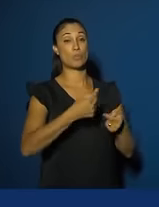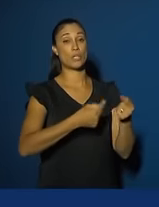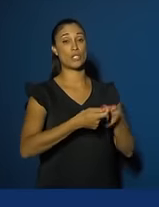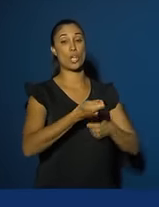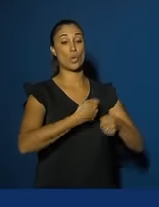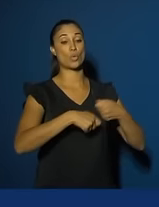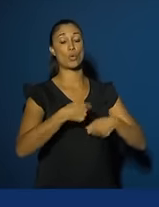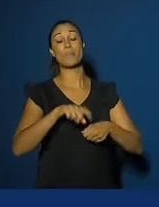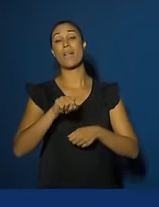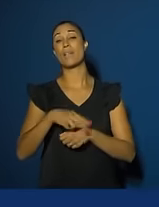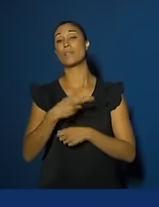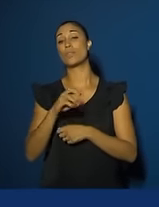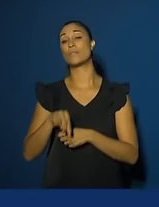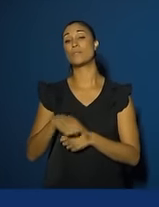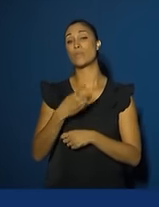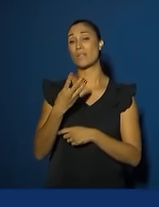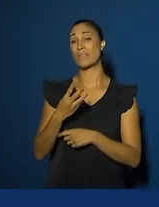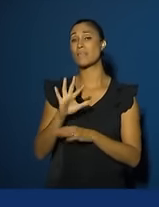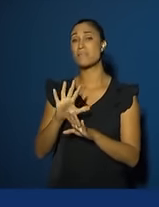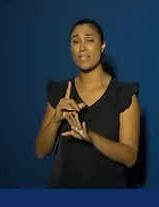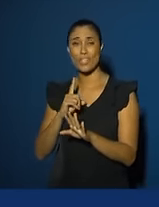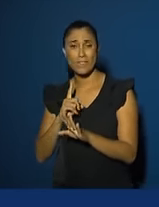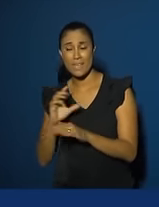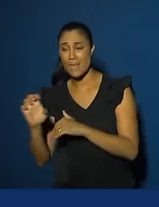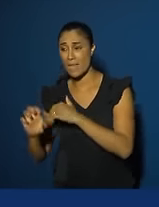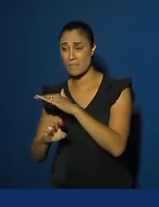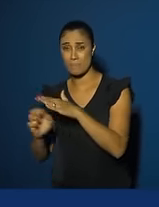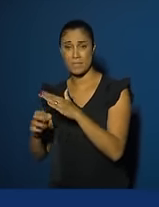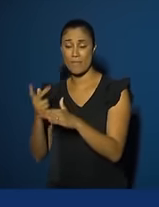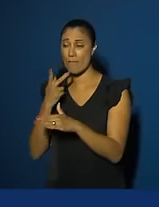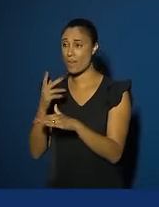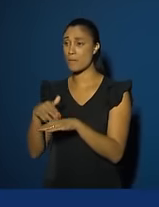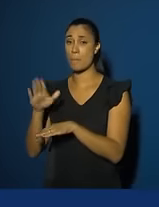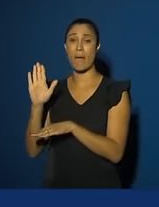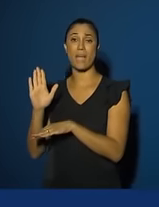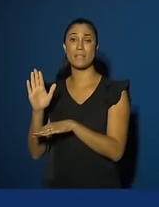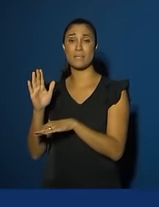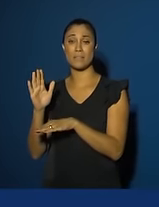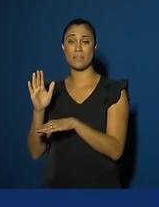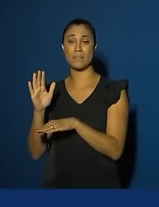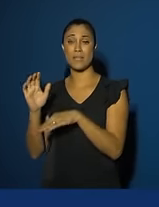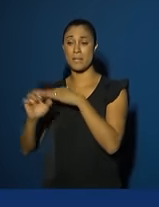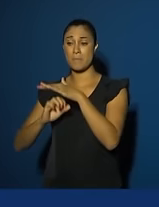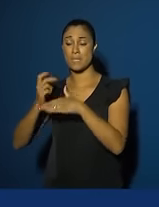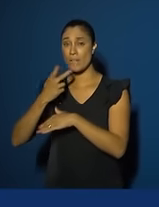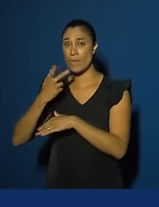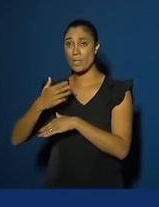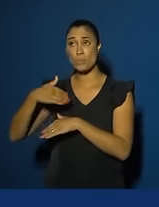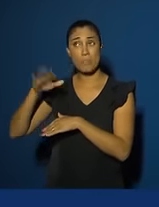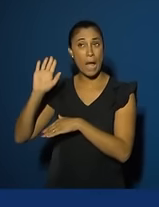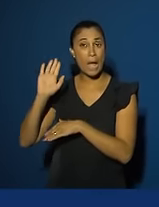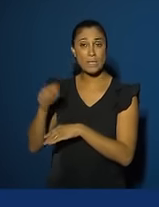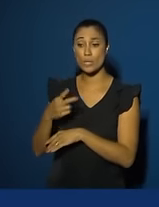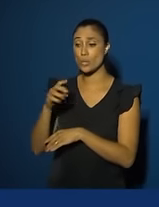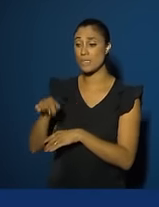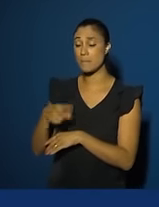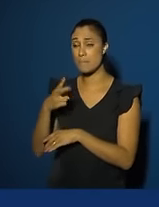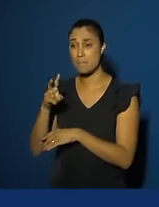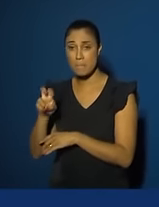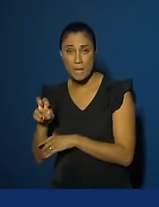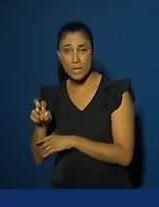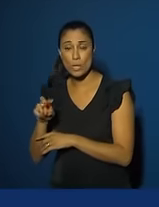é 2,3 Mas já tem gente de mercado falando em mais gente séria falando em 2,5 falando em